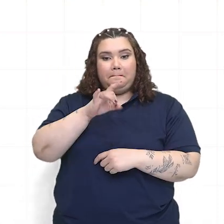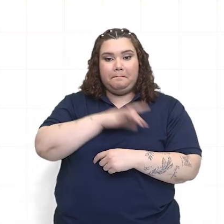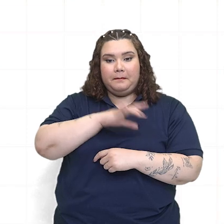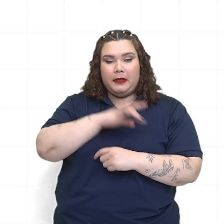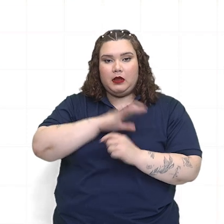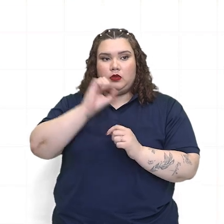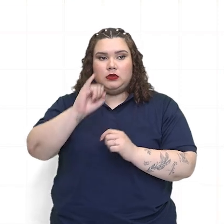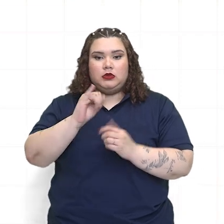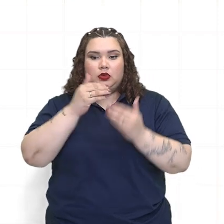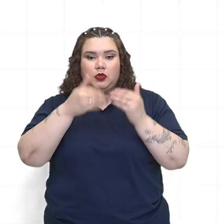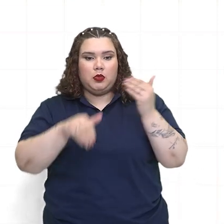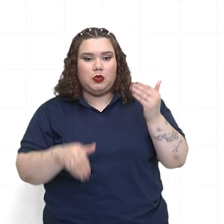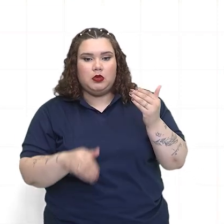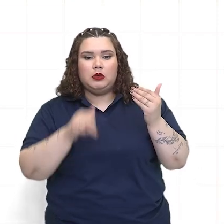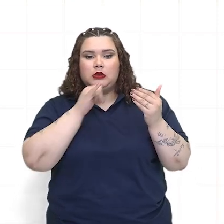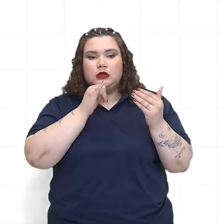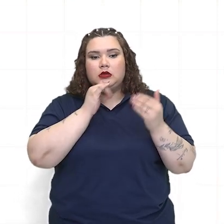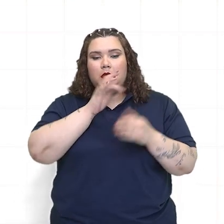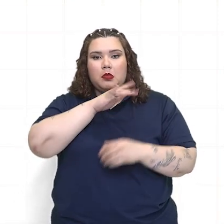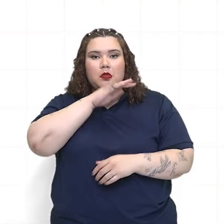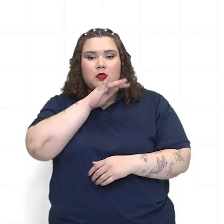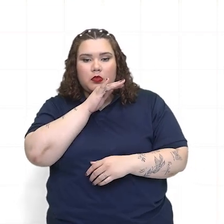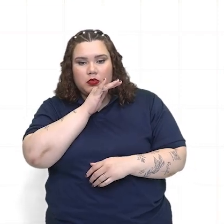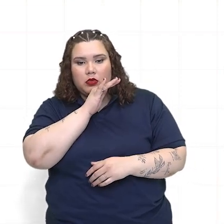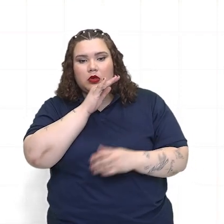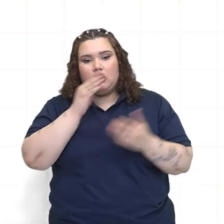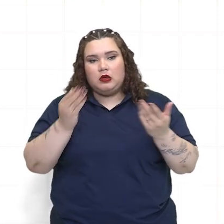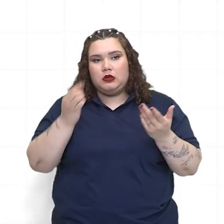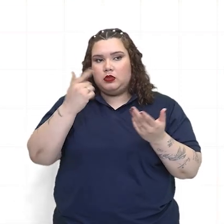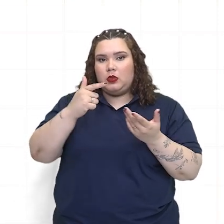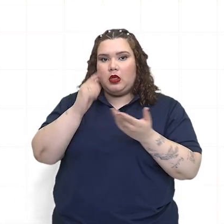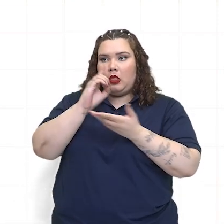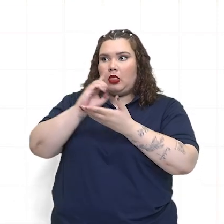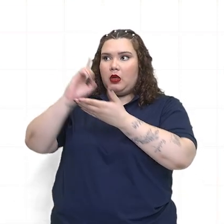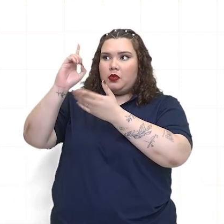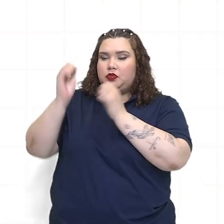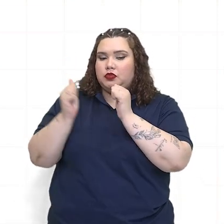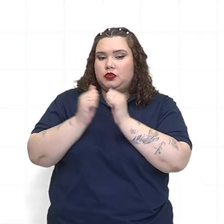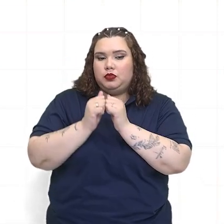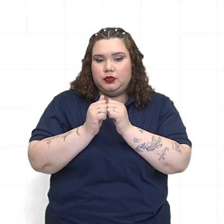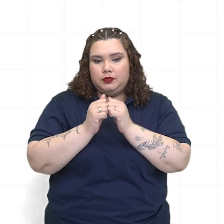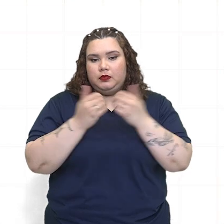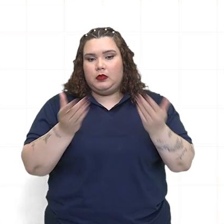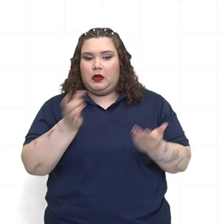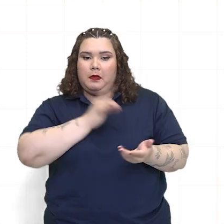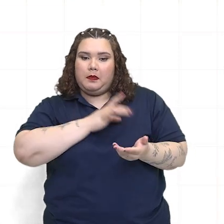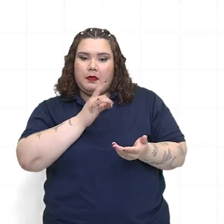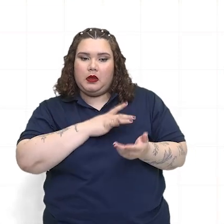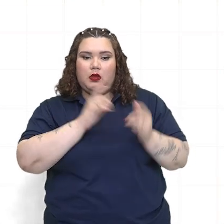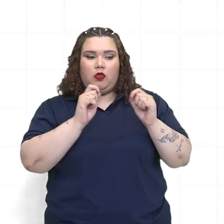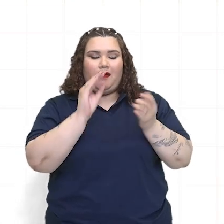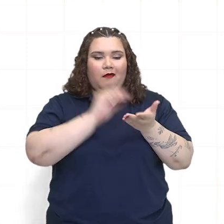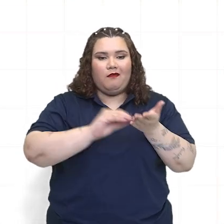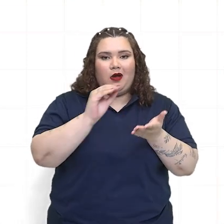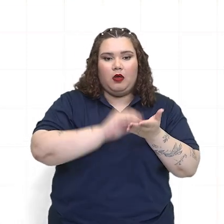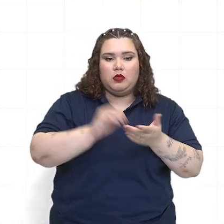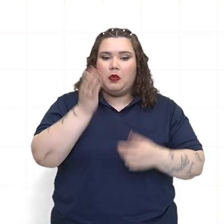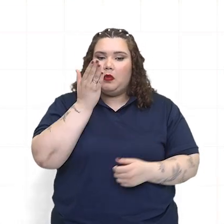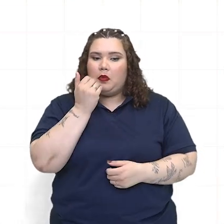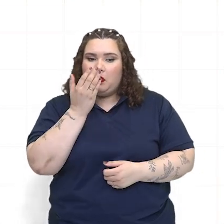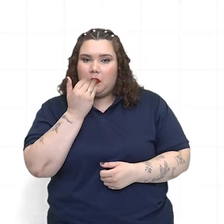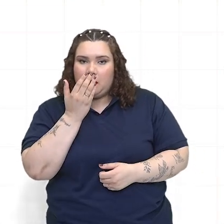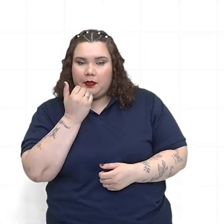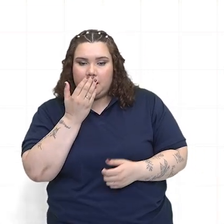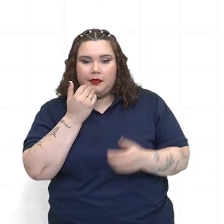coisas contrárias a ele, como algo ruim ou, né, sem a presença de Deus. Temia-se as colheitas pobres,